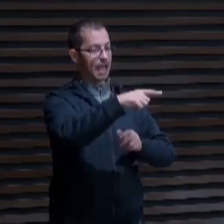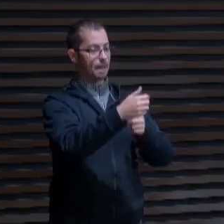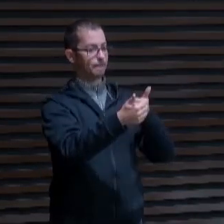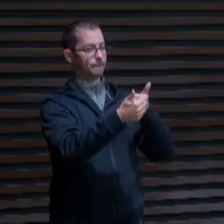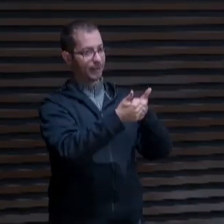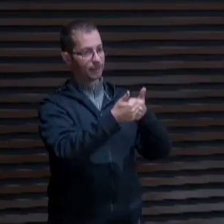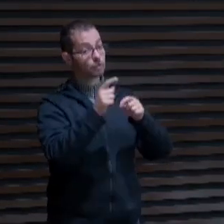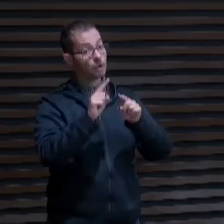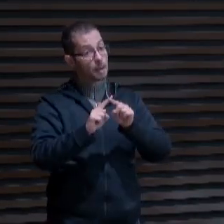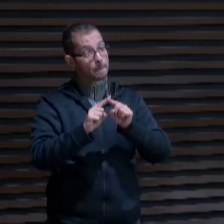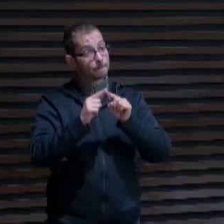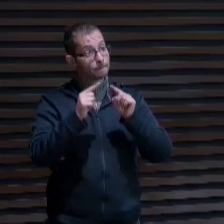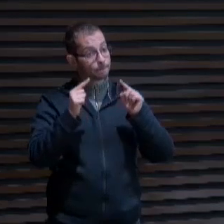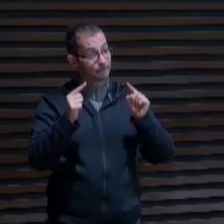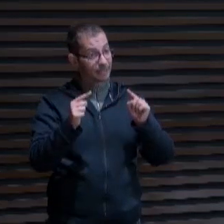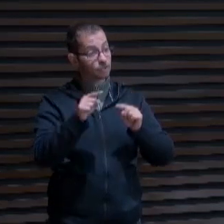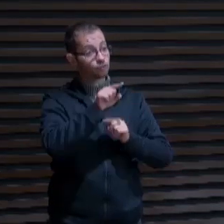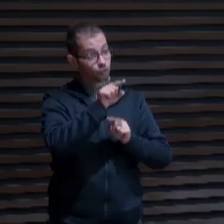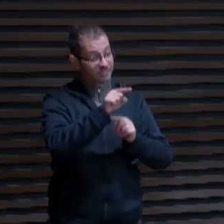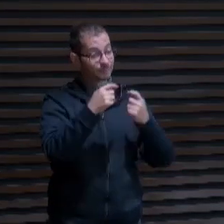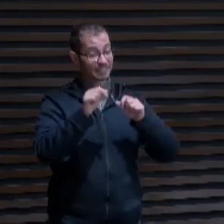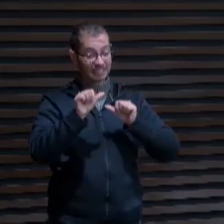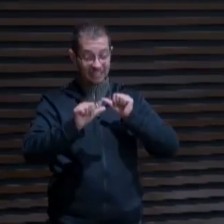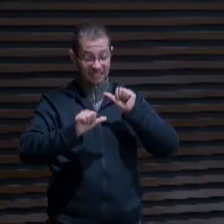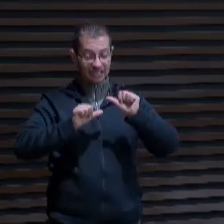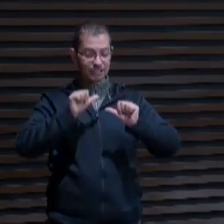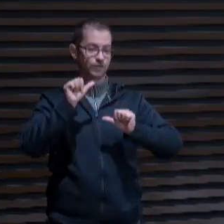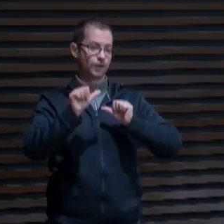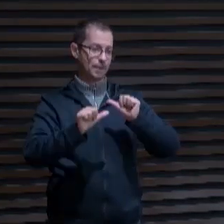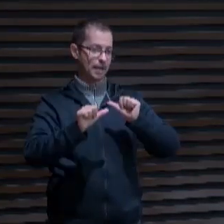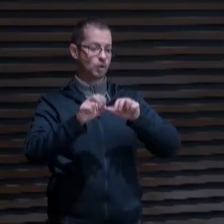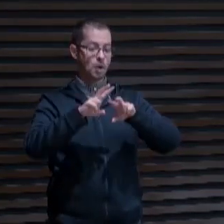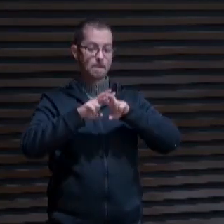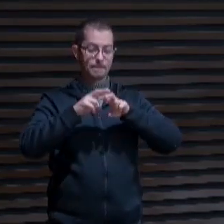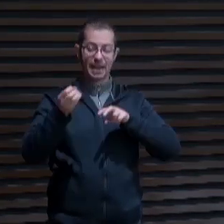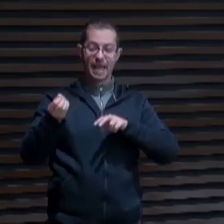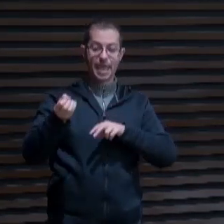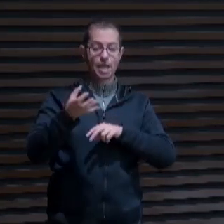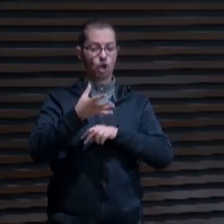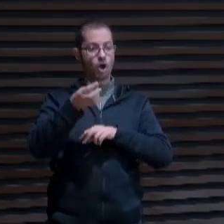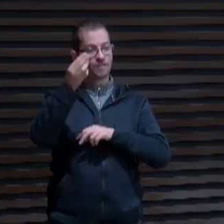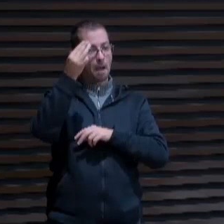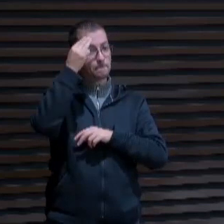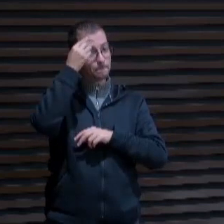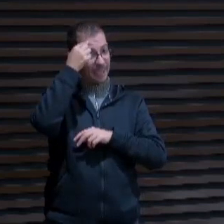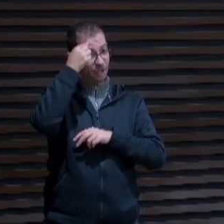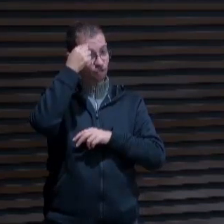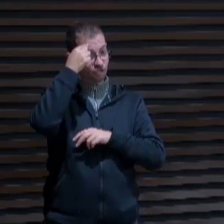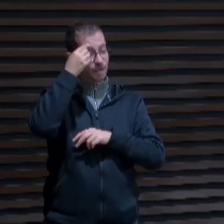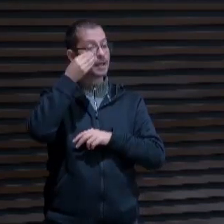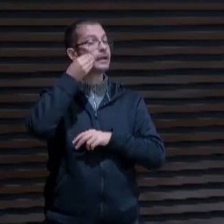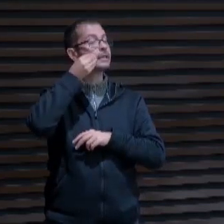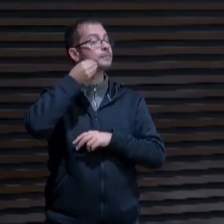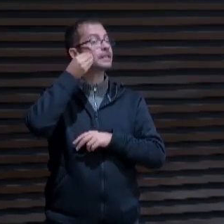mas sede transformados pela renovação da vossa mente, para que experimenteis qual seja